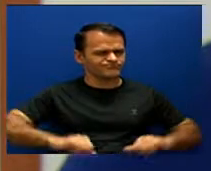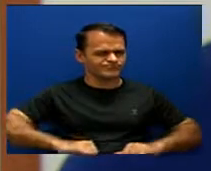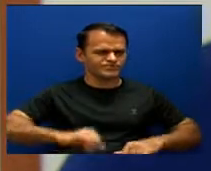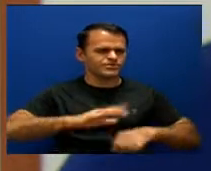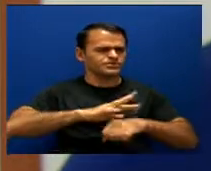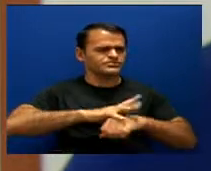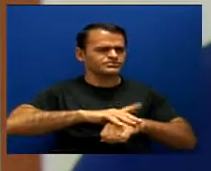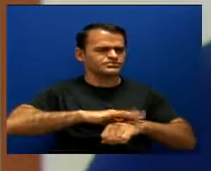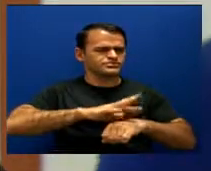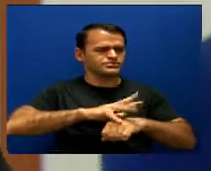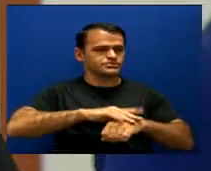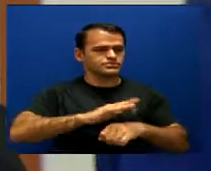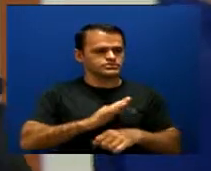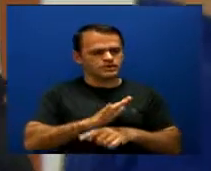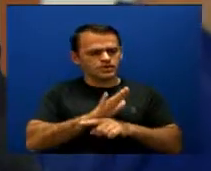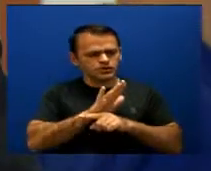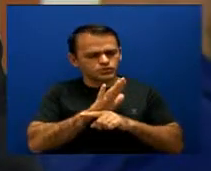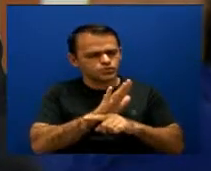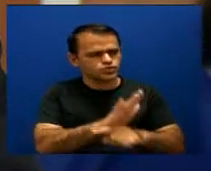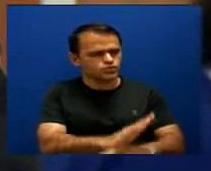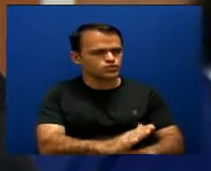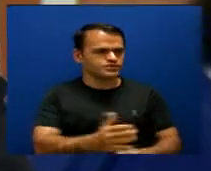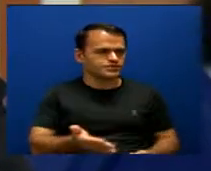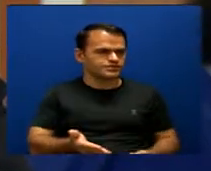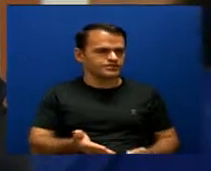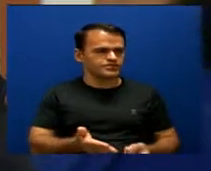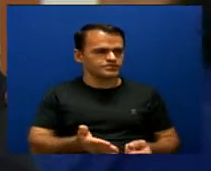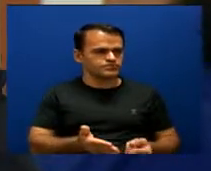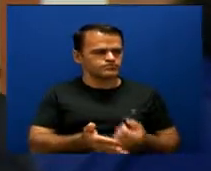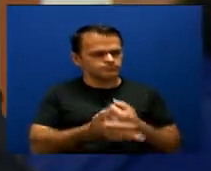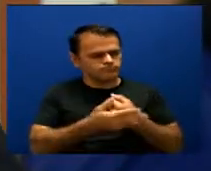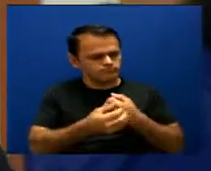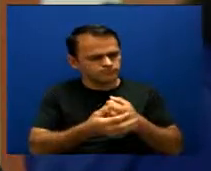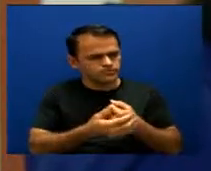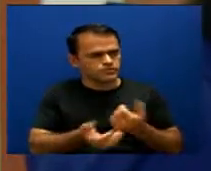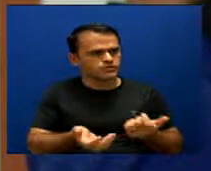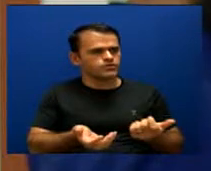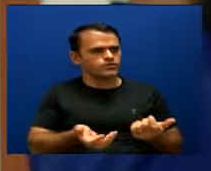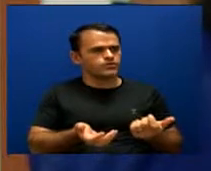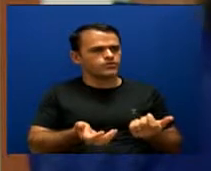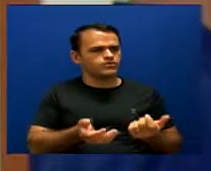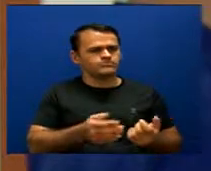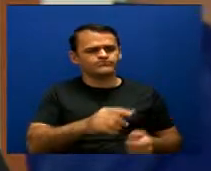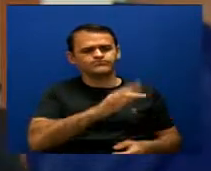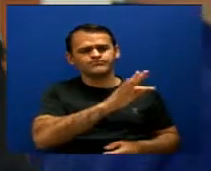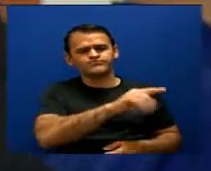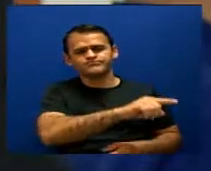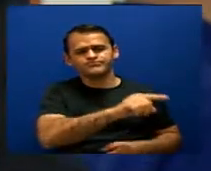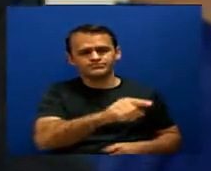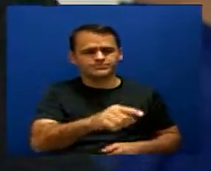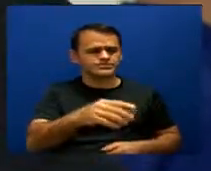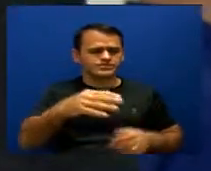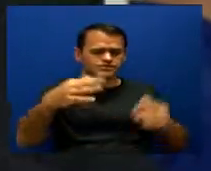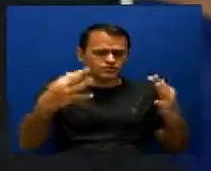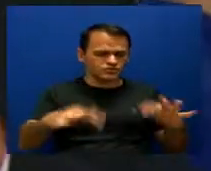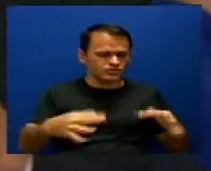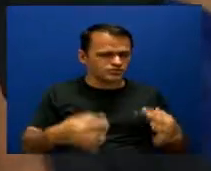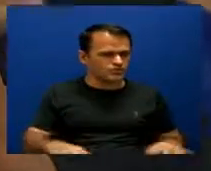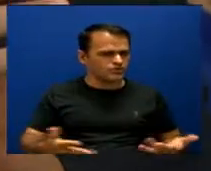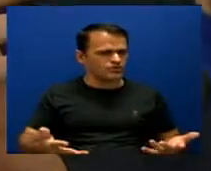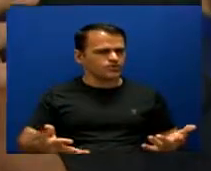o tão sonhado colo que nós precisamos de tirar a dor daquele que tem dor, Exatamente. De